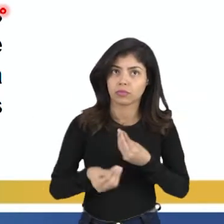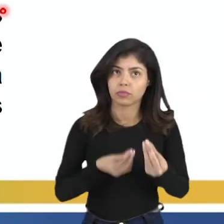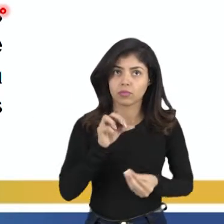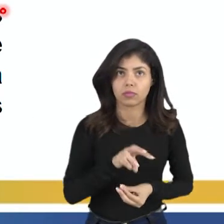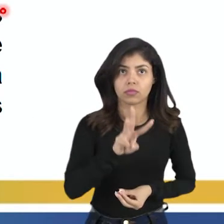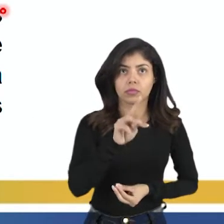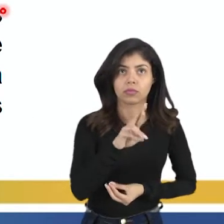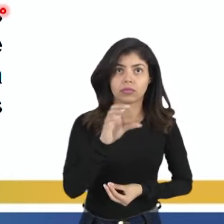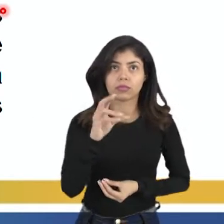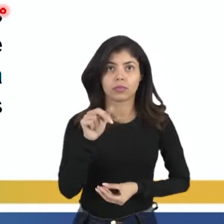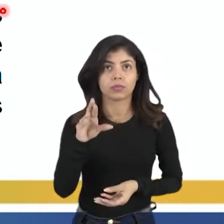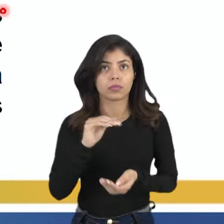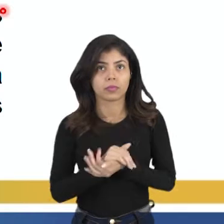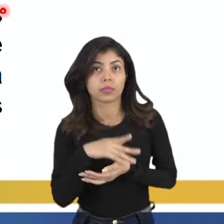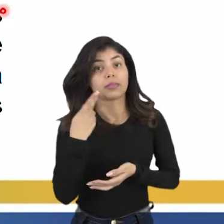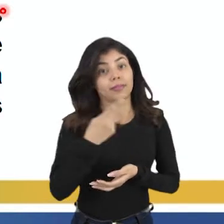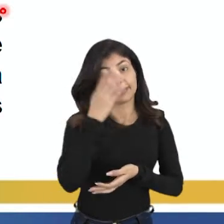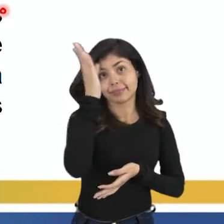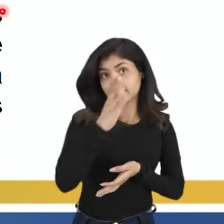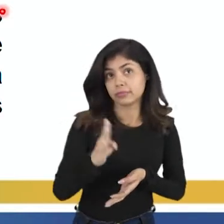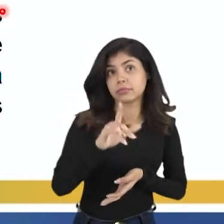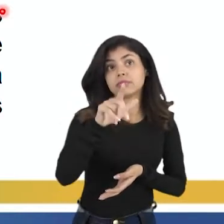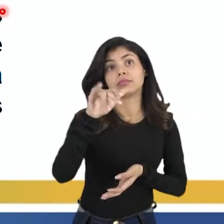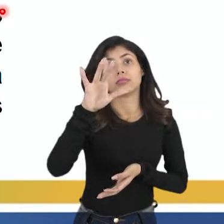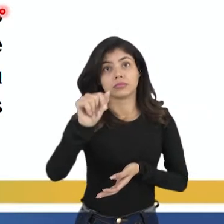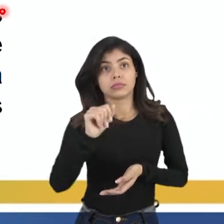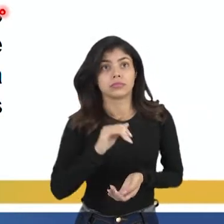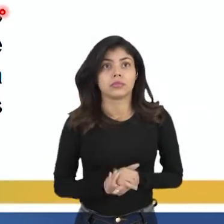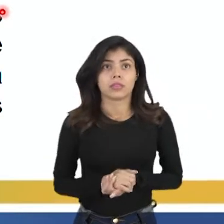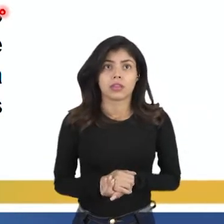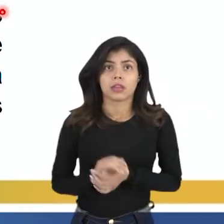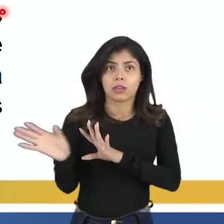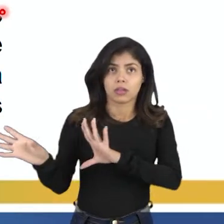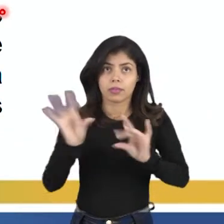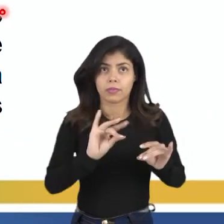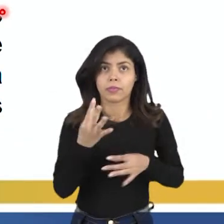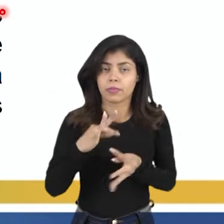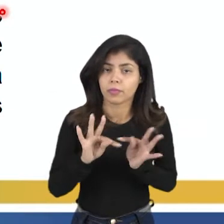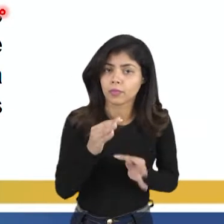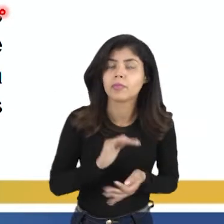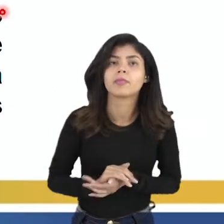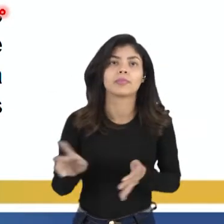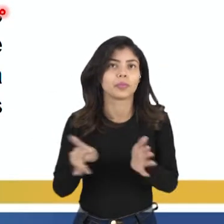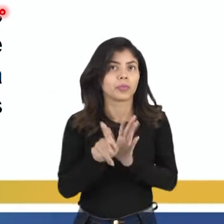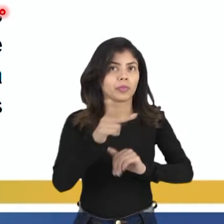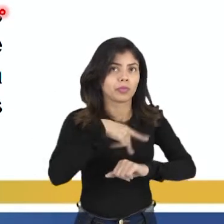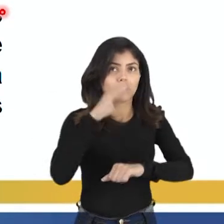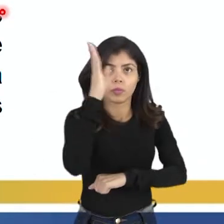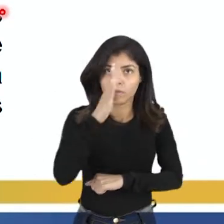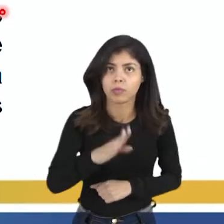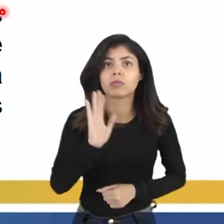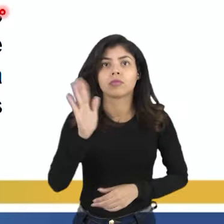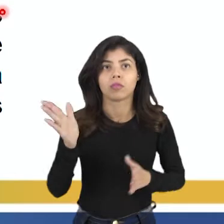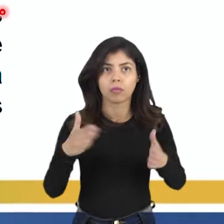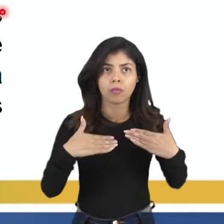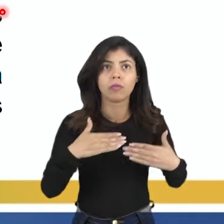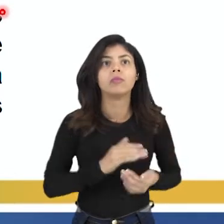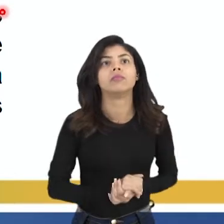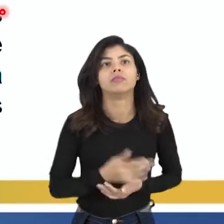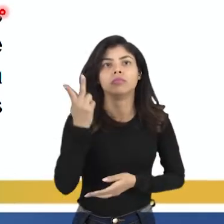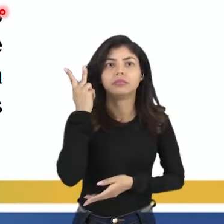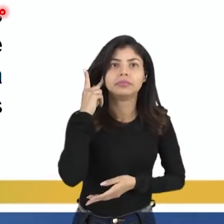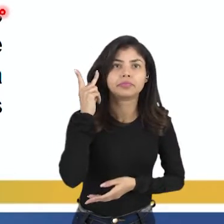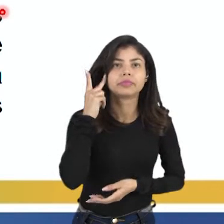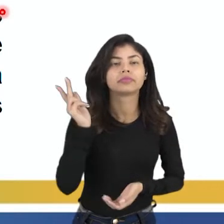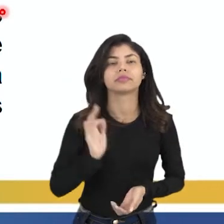recurso do WhatsApp, diz o brasileiro Luiz Malte, que trouxe a tecnologia para o país. No Brasil, já fechamos